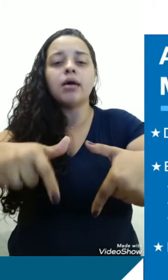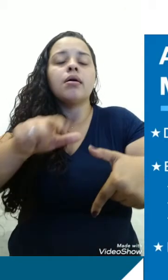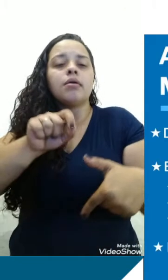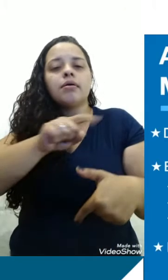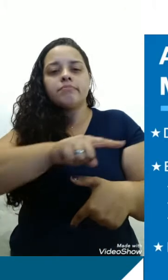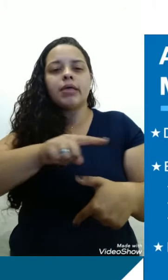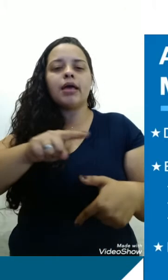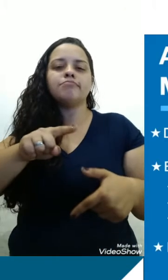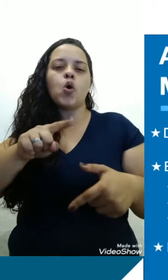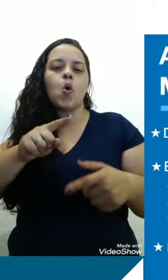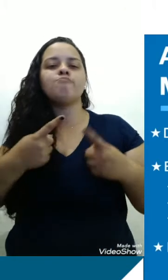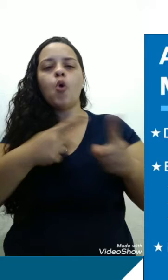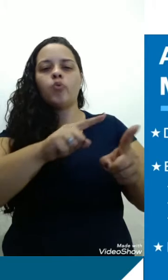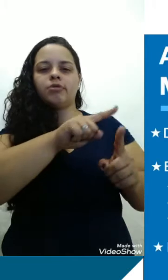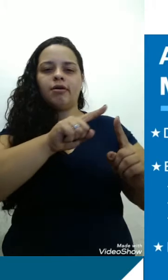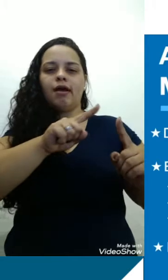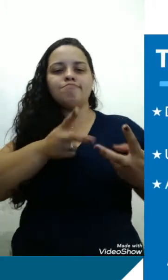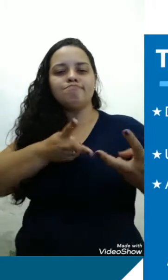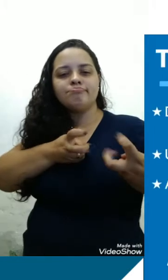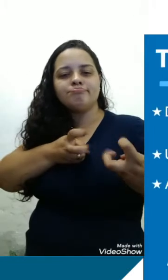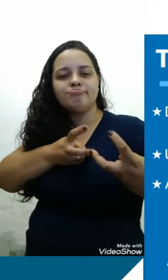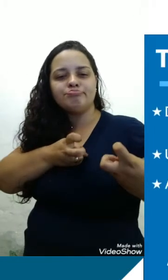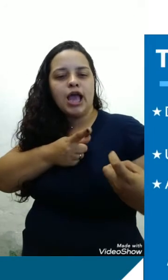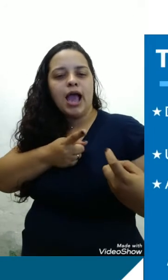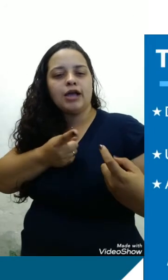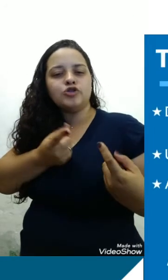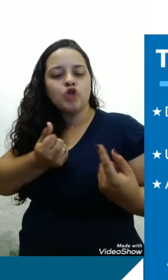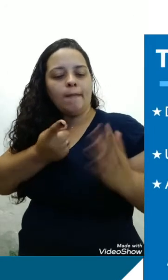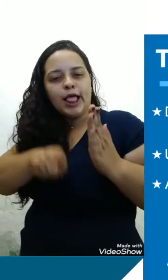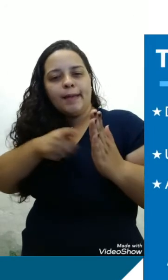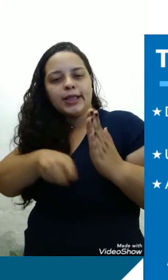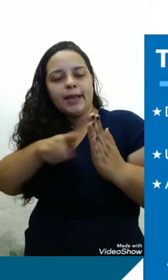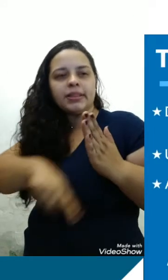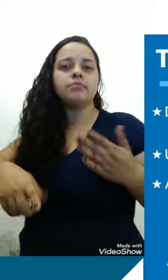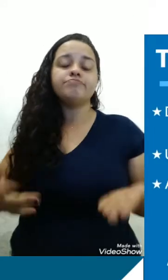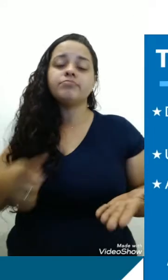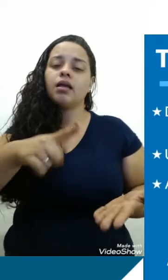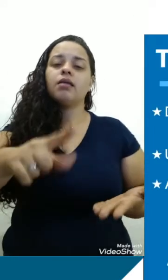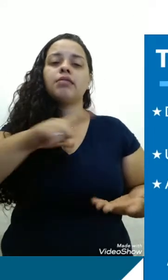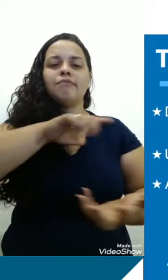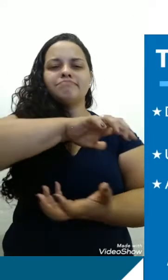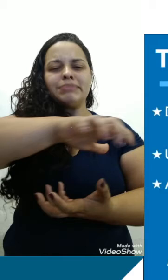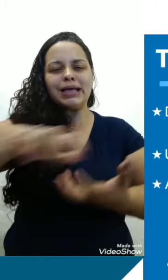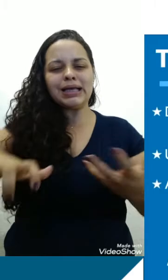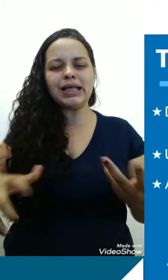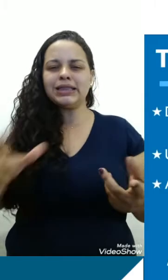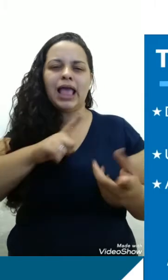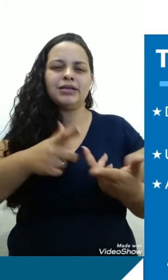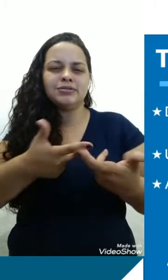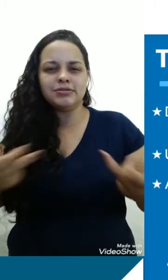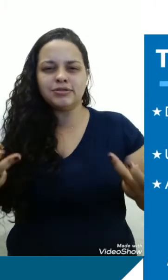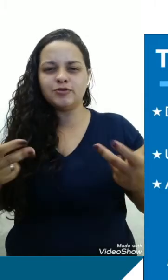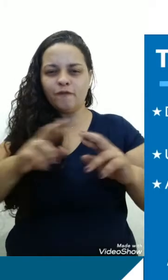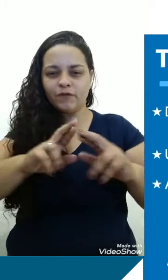casas de fundição. Agora, a atividade mineradora ela vai gerar diversas transformações na colônia. A